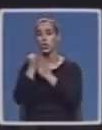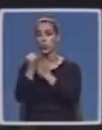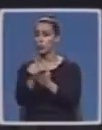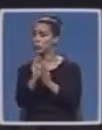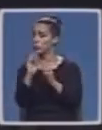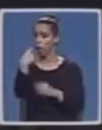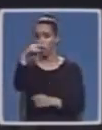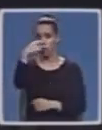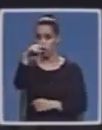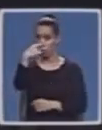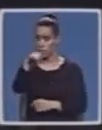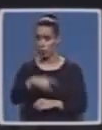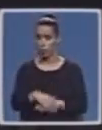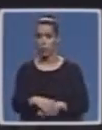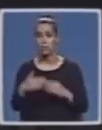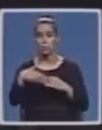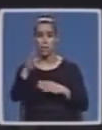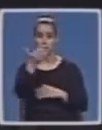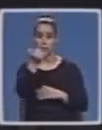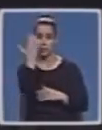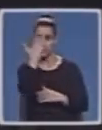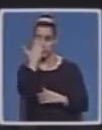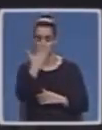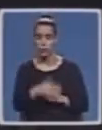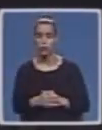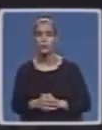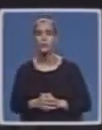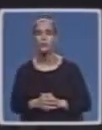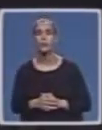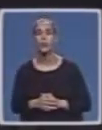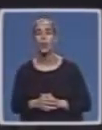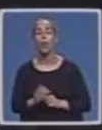à família, se ultrapassar os 15 dias,